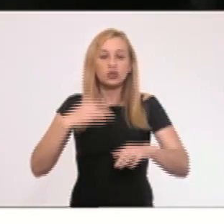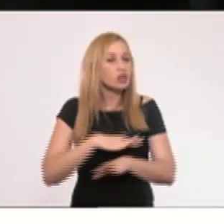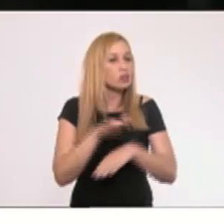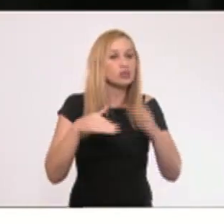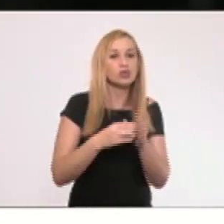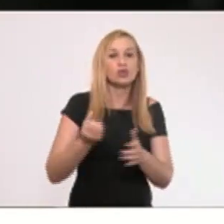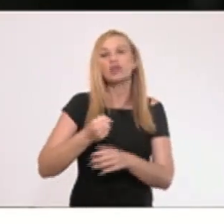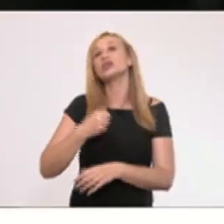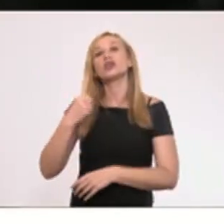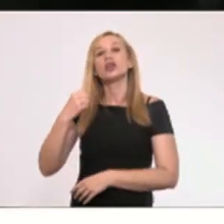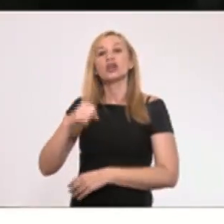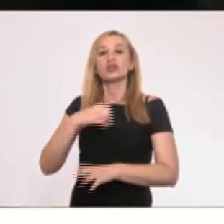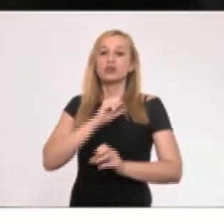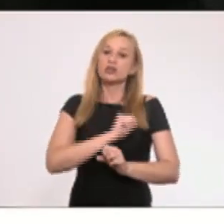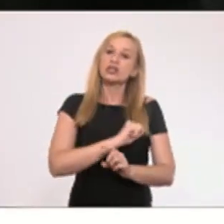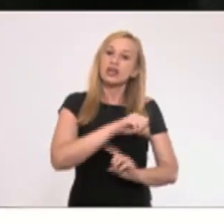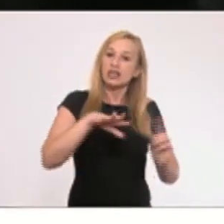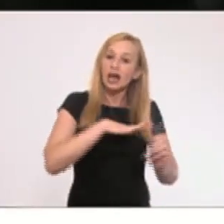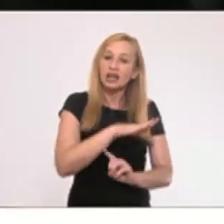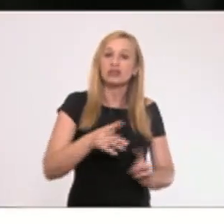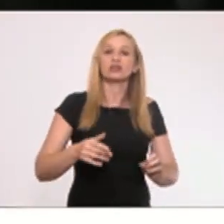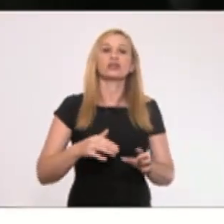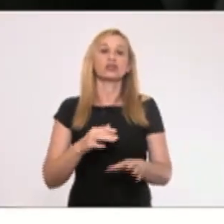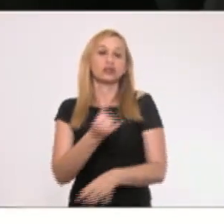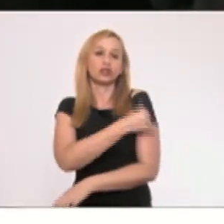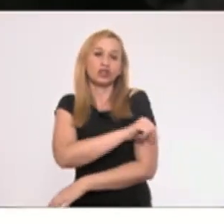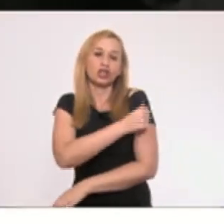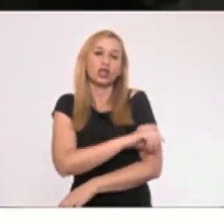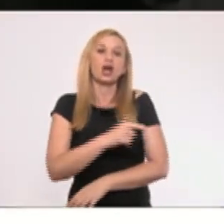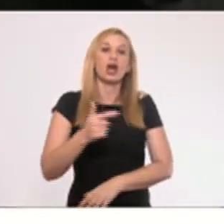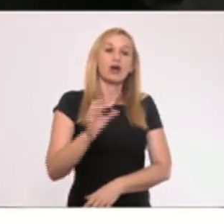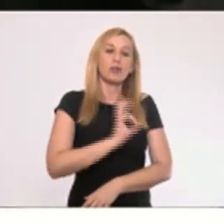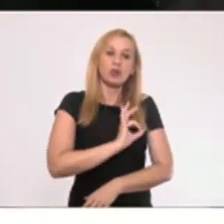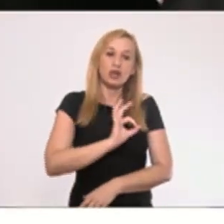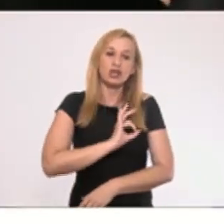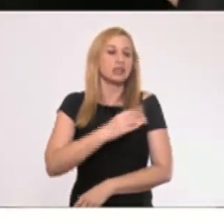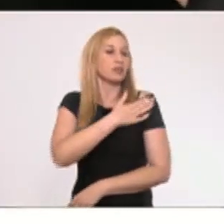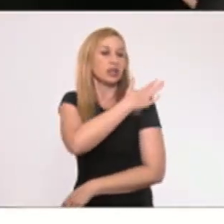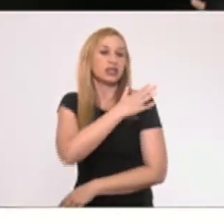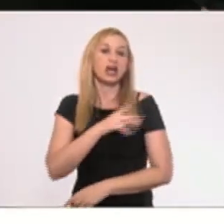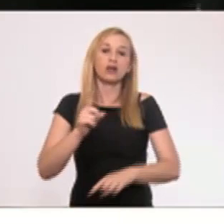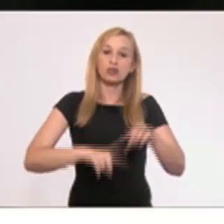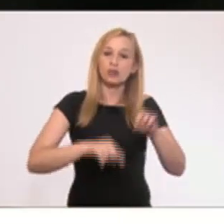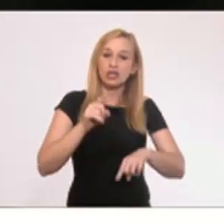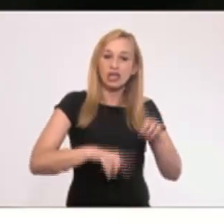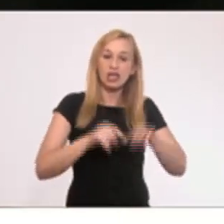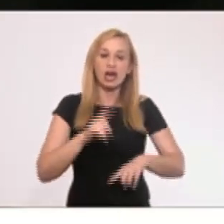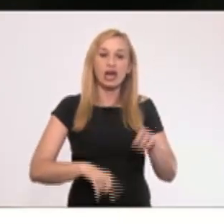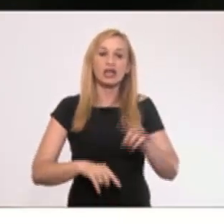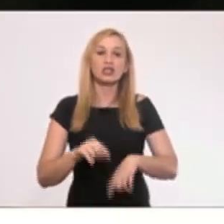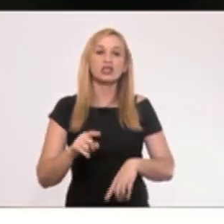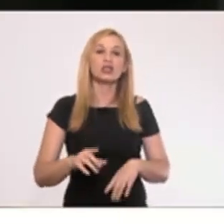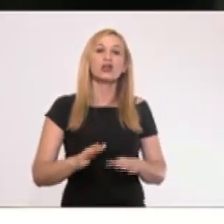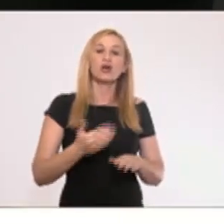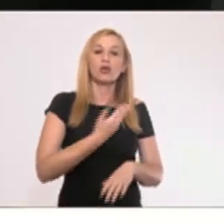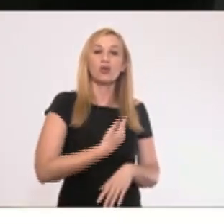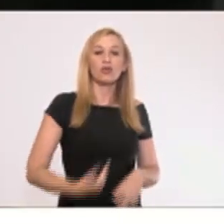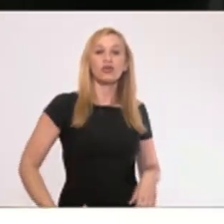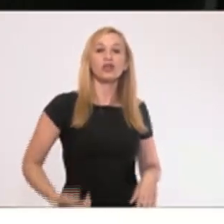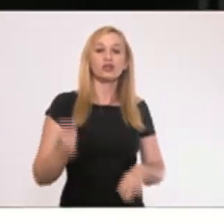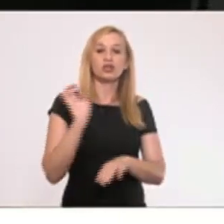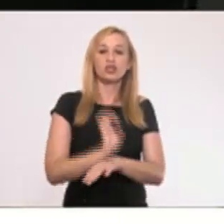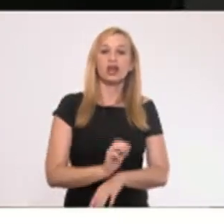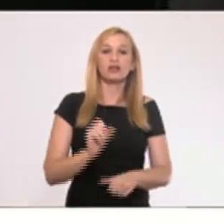com a Polícia Militar, referente ao equipamento do 23º Batalhão, que inclusive o governo do Estado